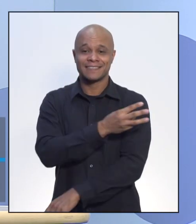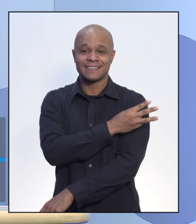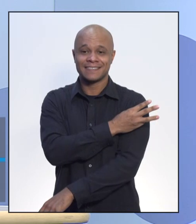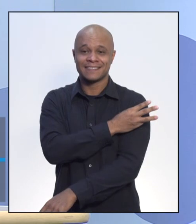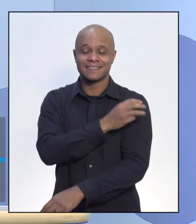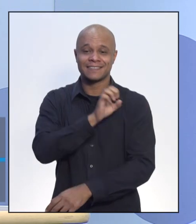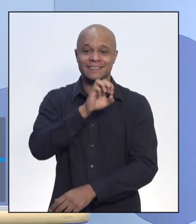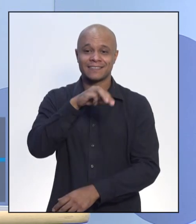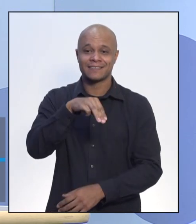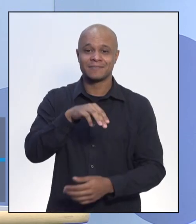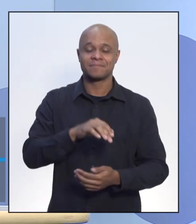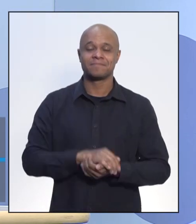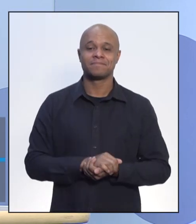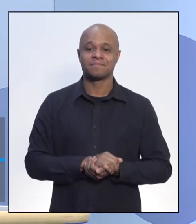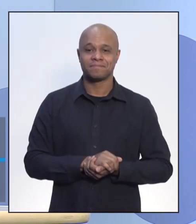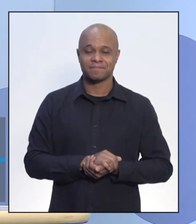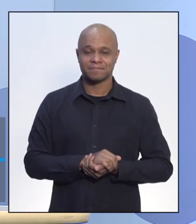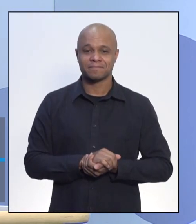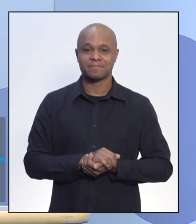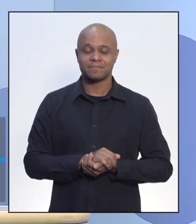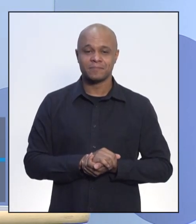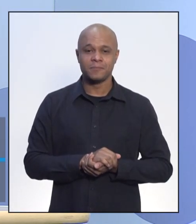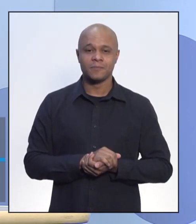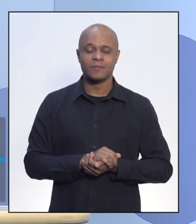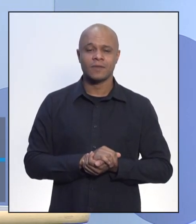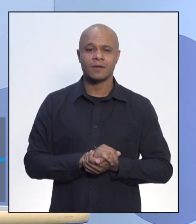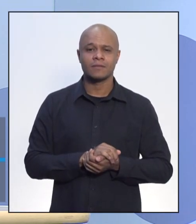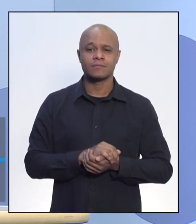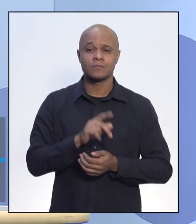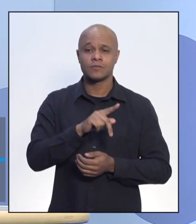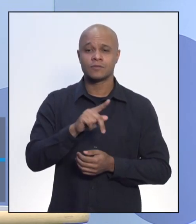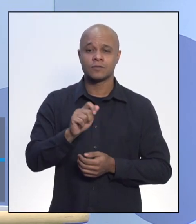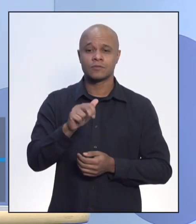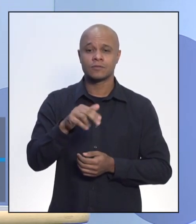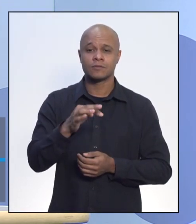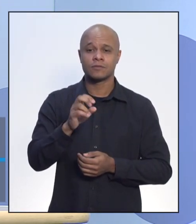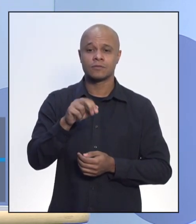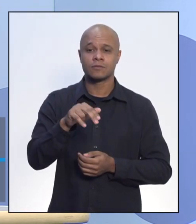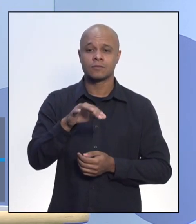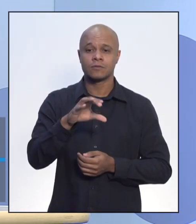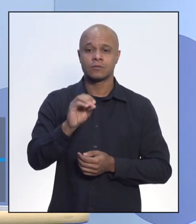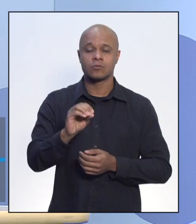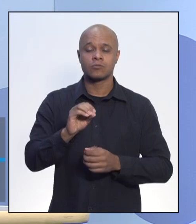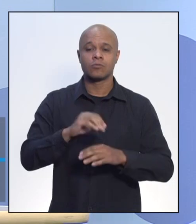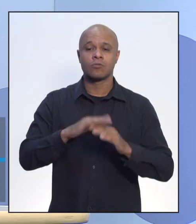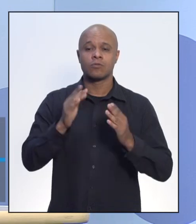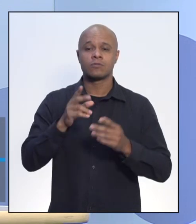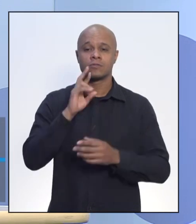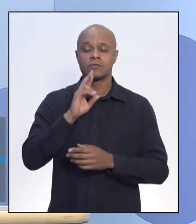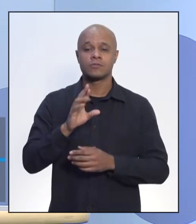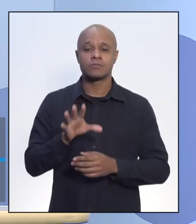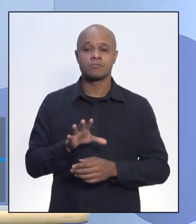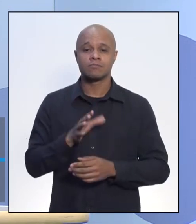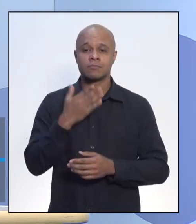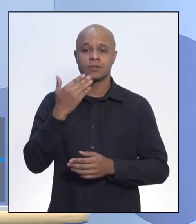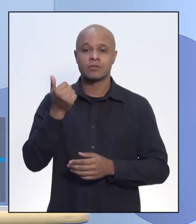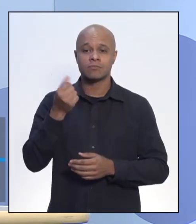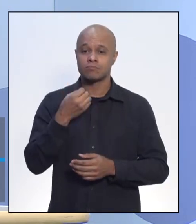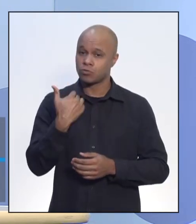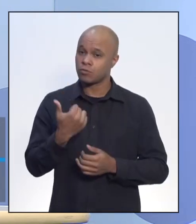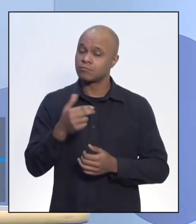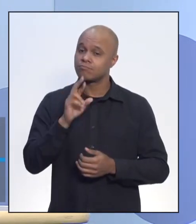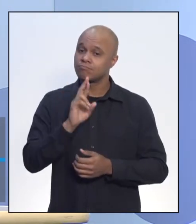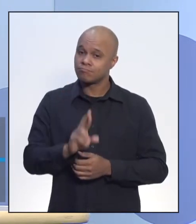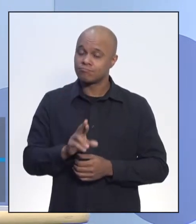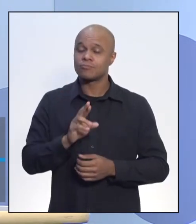ensino médio. Então, vamos colocar aí para o professor Antônio quais foram as respostas mais recorrentes, todas muito boas, viu, professor?